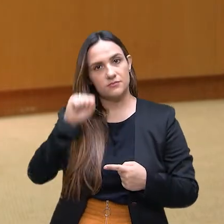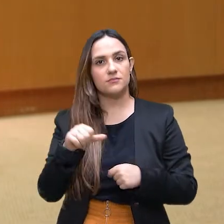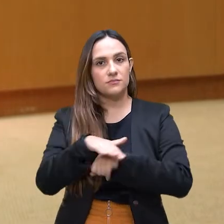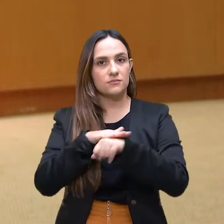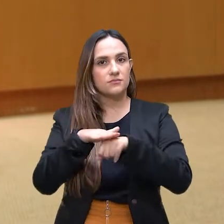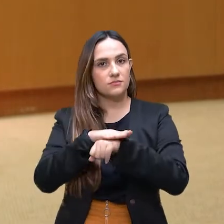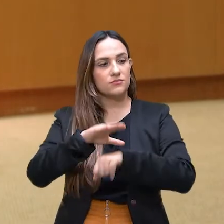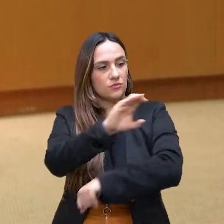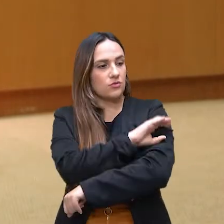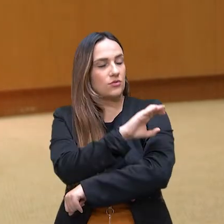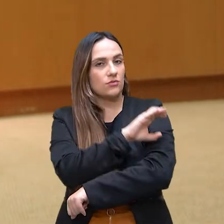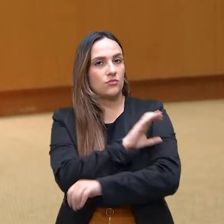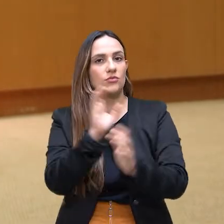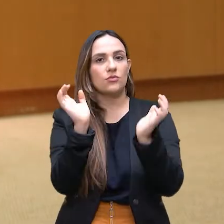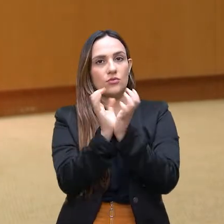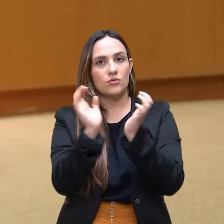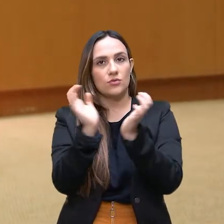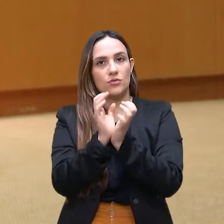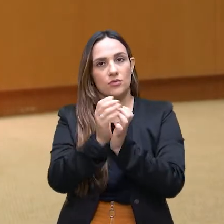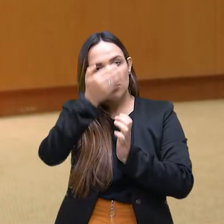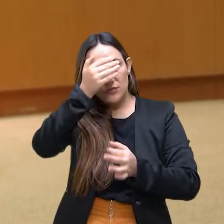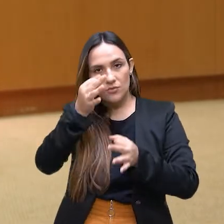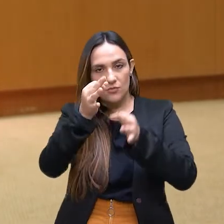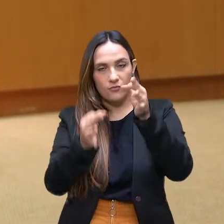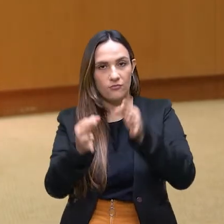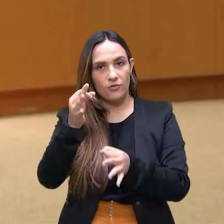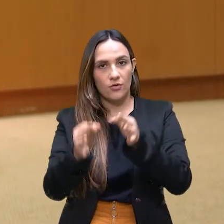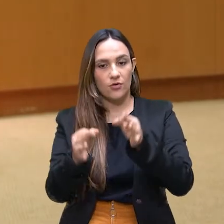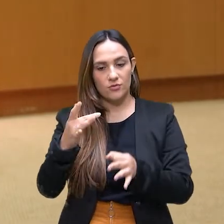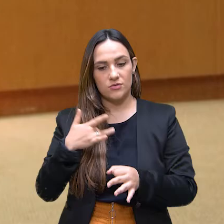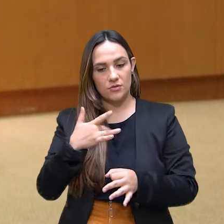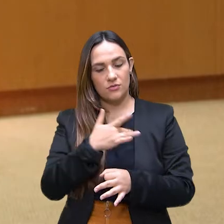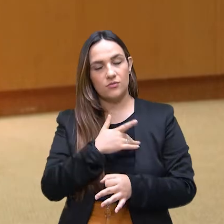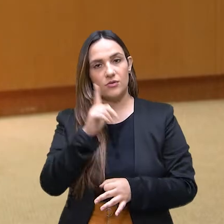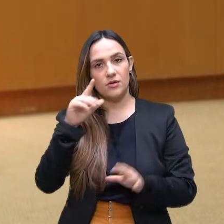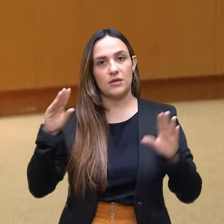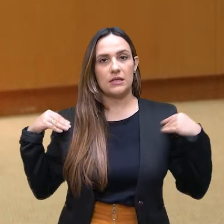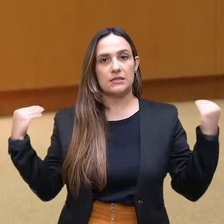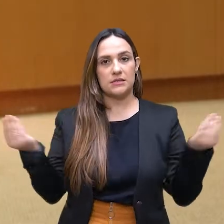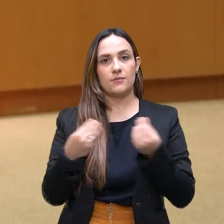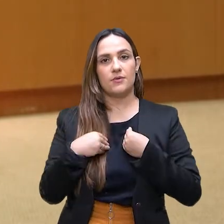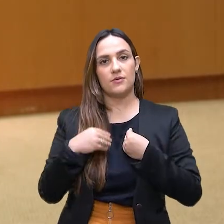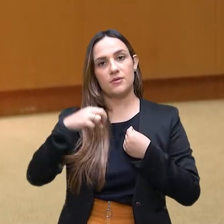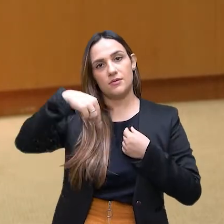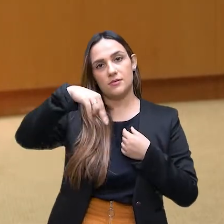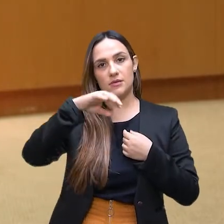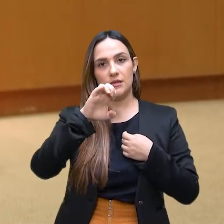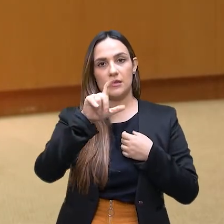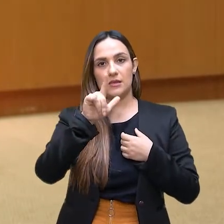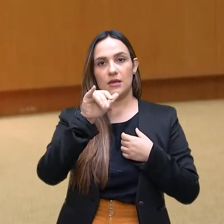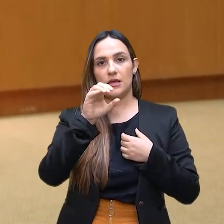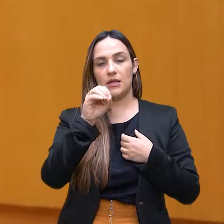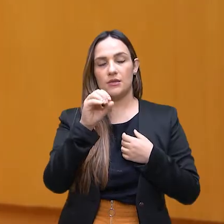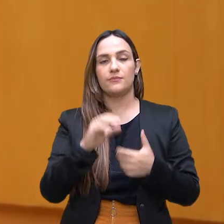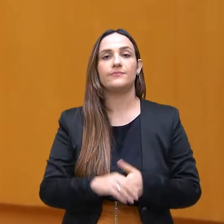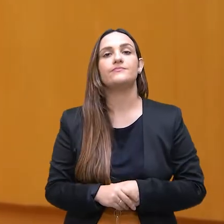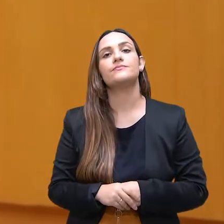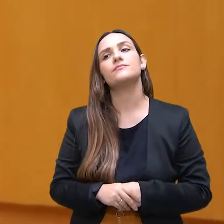Sul, com o coordenador do Comitê Estadual do Fórum do Judiciário para a Saúde, desembargador Nélio